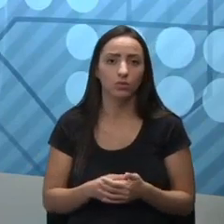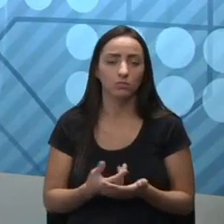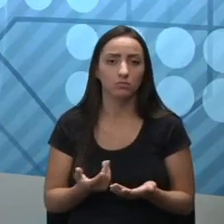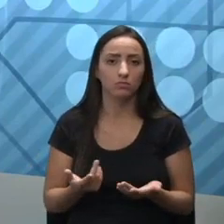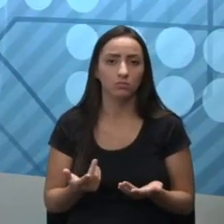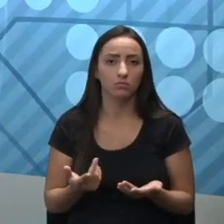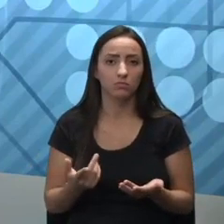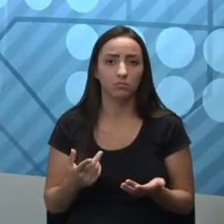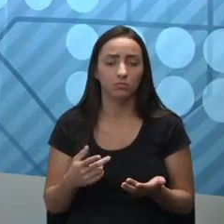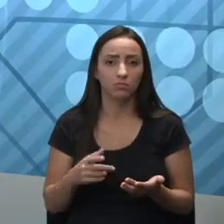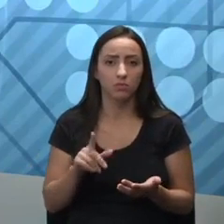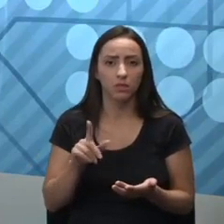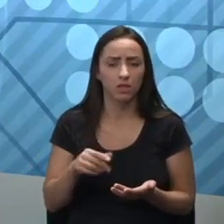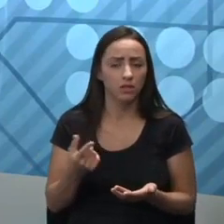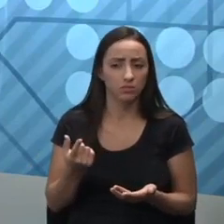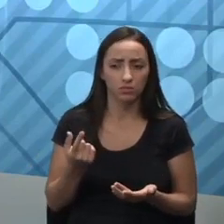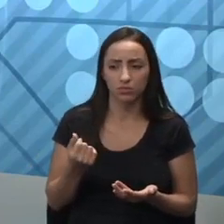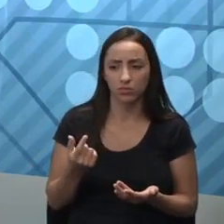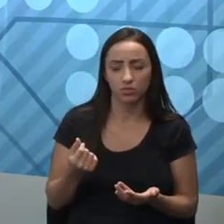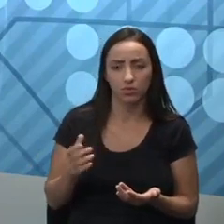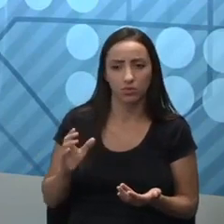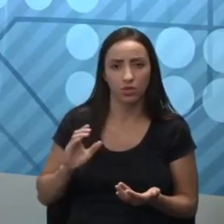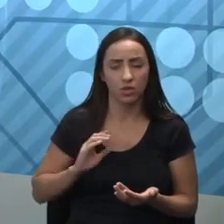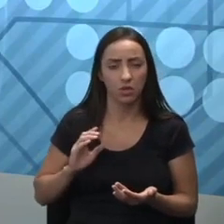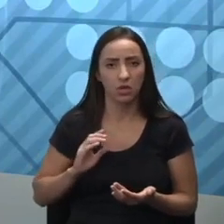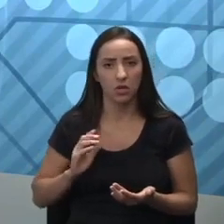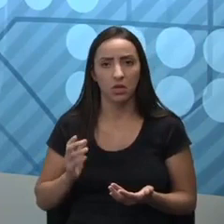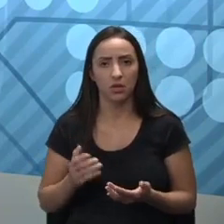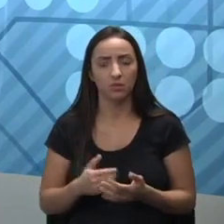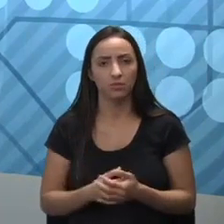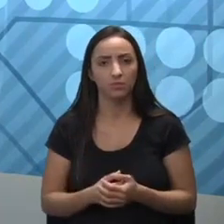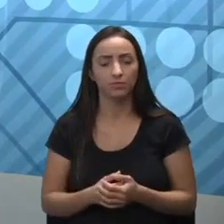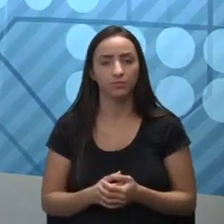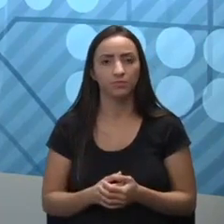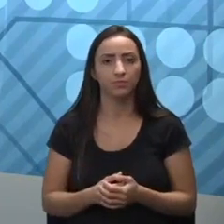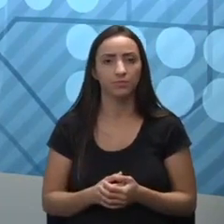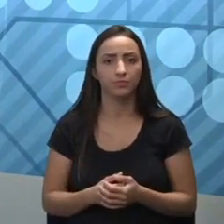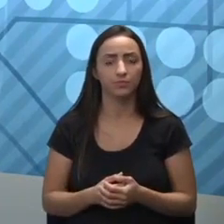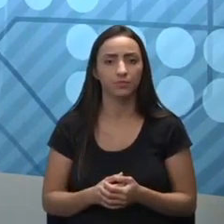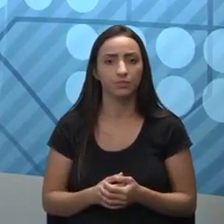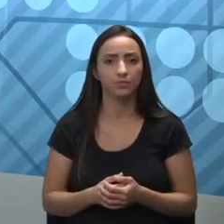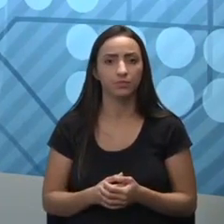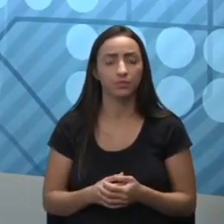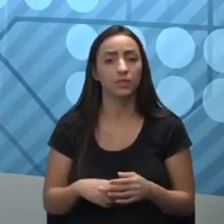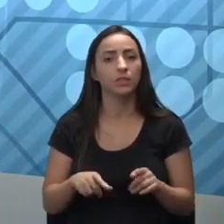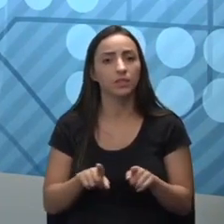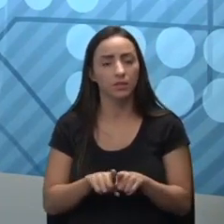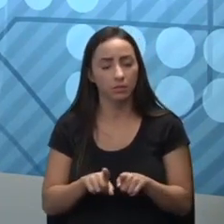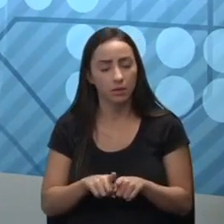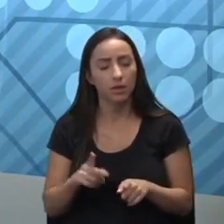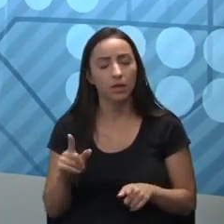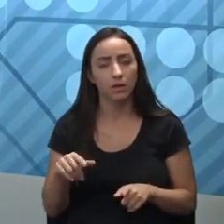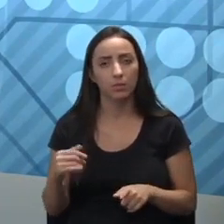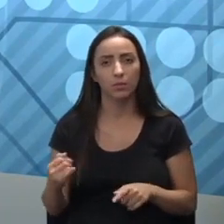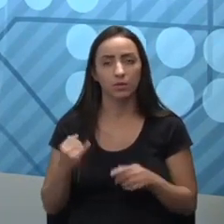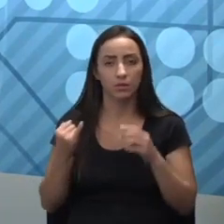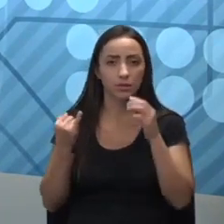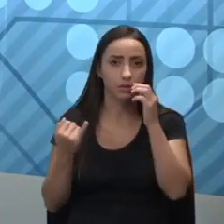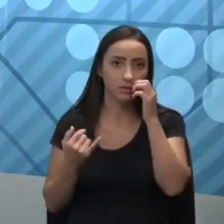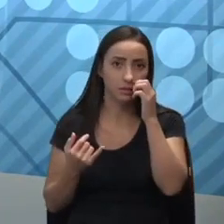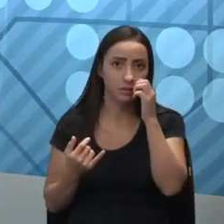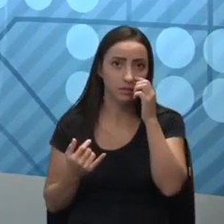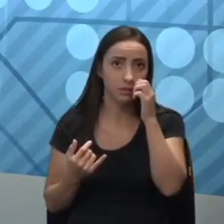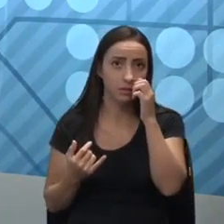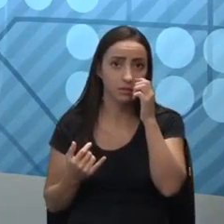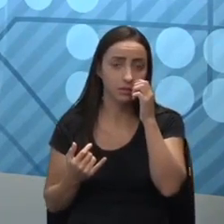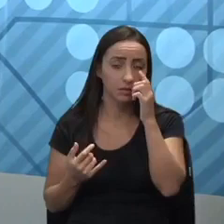própria subsistência, a questão relacionada ao salário, né, também é importante, não vamos negar,